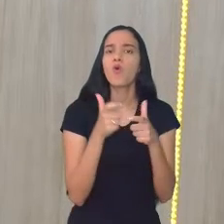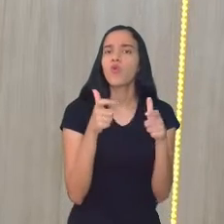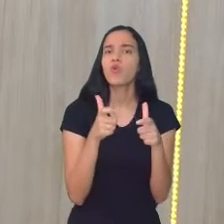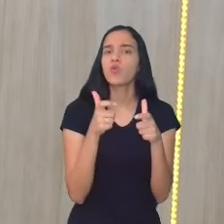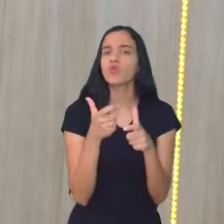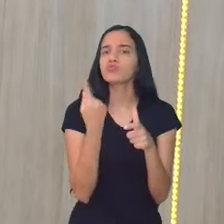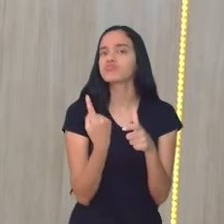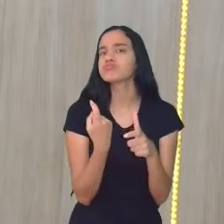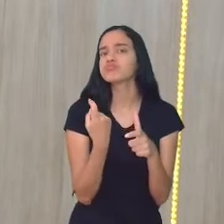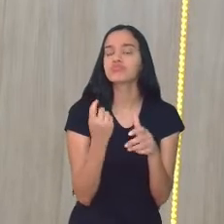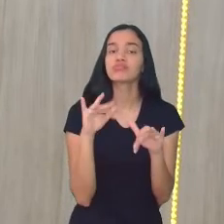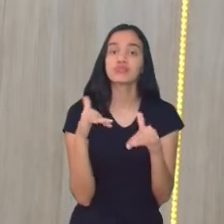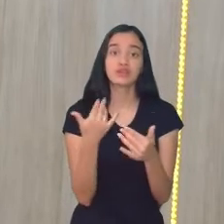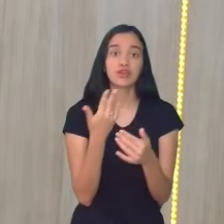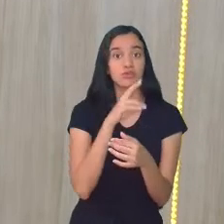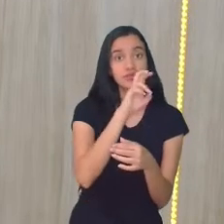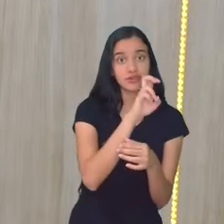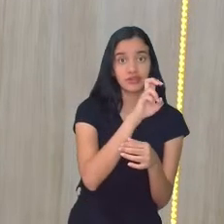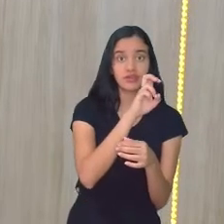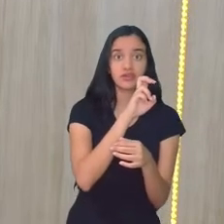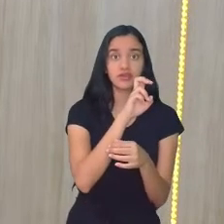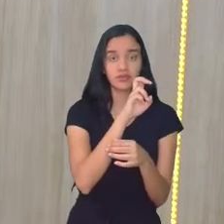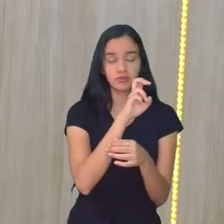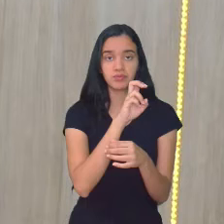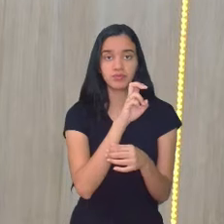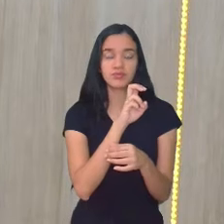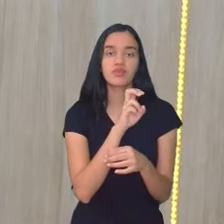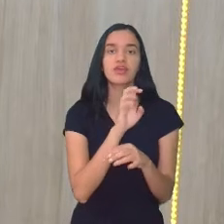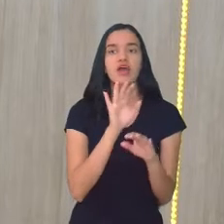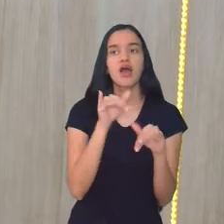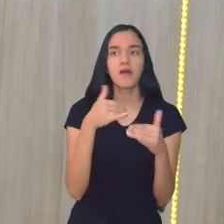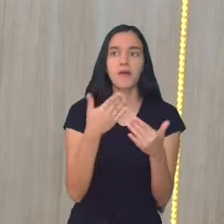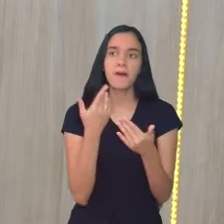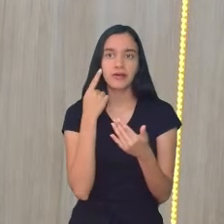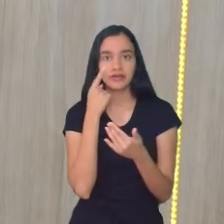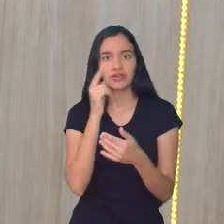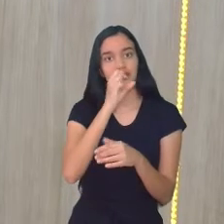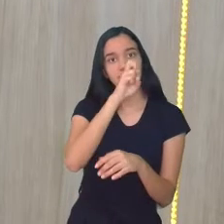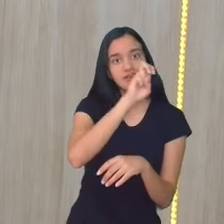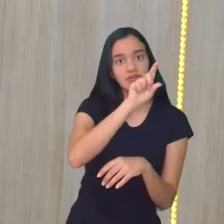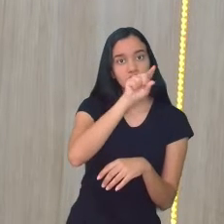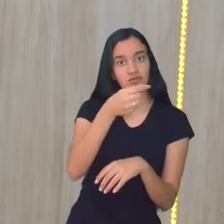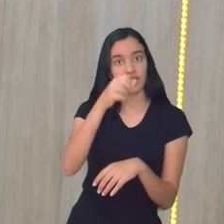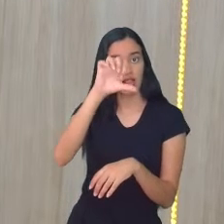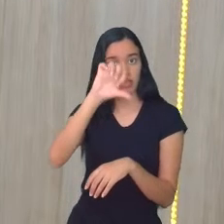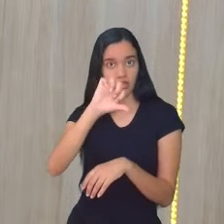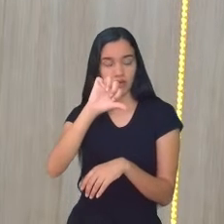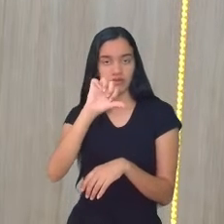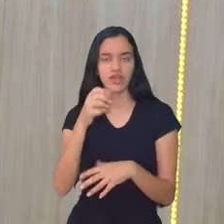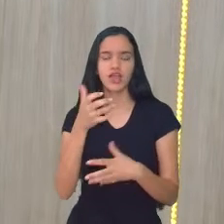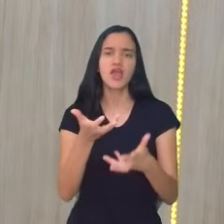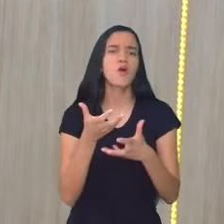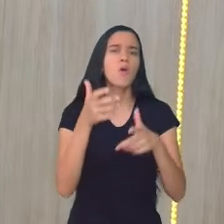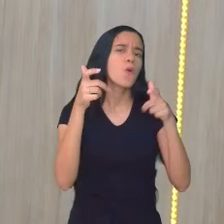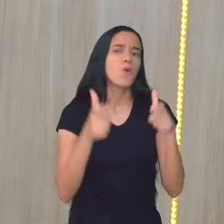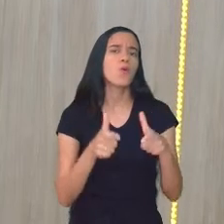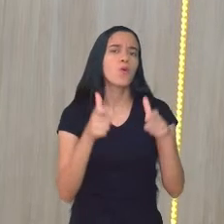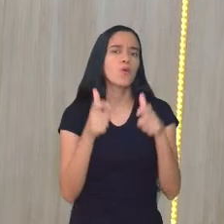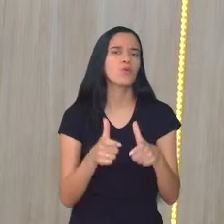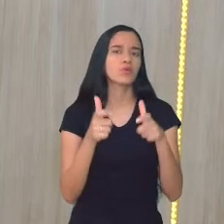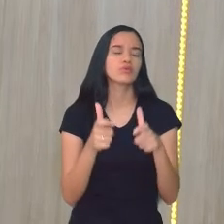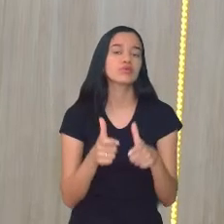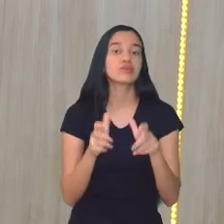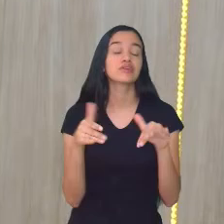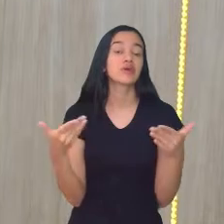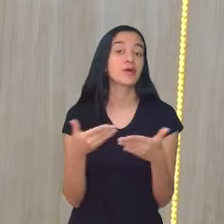5. Então, é 5 que eu vou botar no decímetro. Eu boto a vírgula e boto 9. E eu quero ir para onde? Eu quero ir para